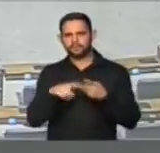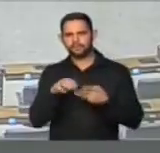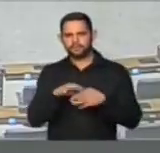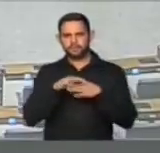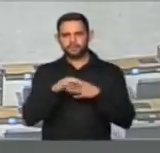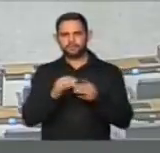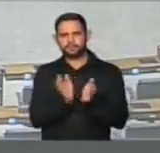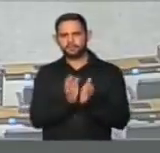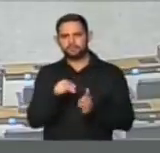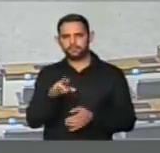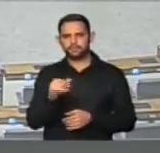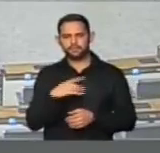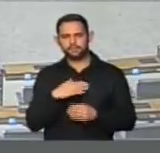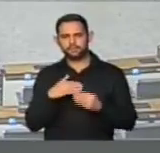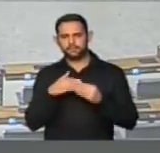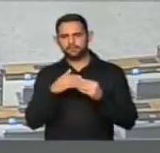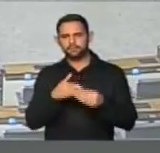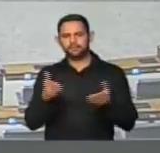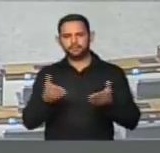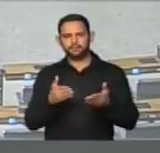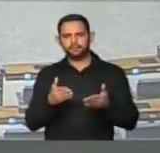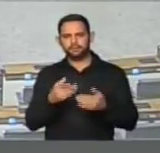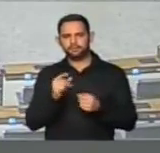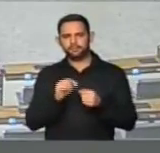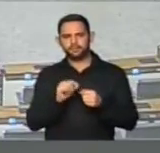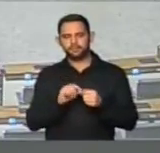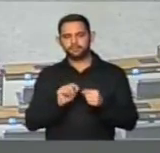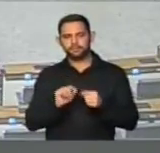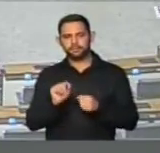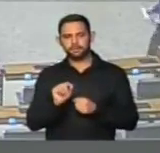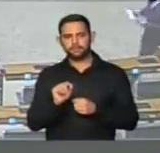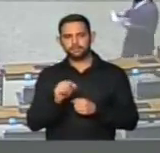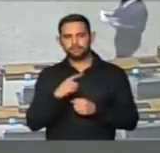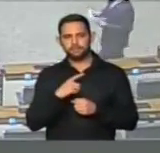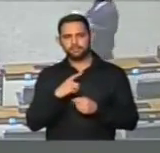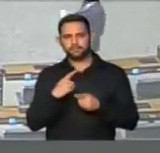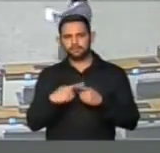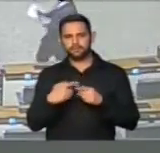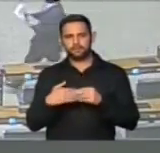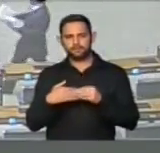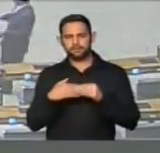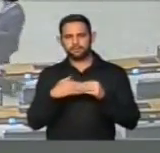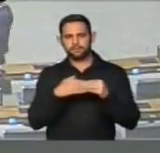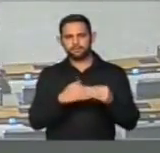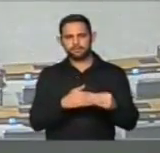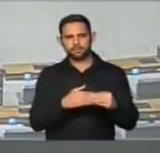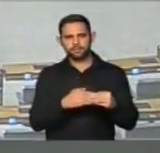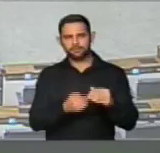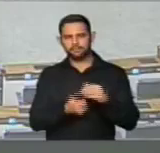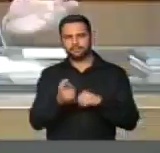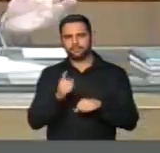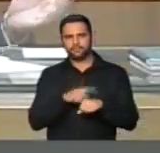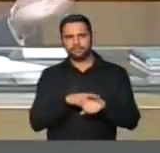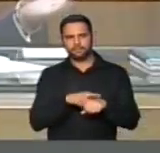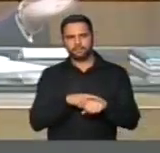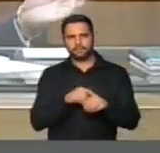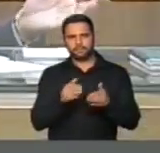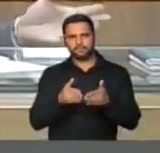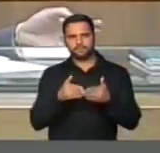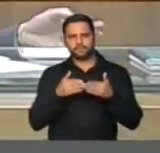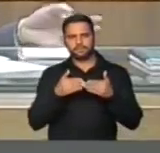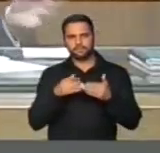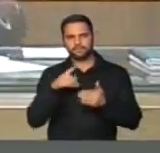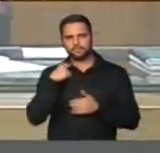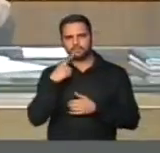da minoria, nós vamos agora, eu vou fazer o seguinte, como eu vou ter que, infelizmente, me retirar daqui um pouco, eu vou